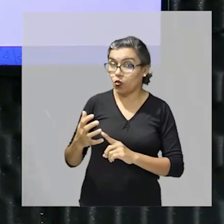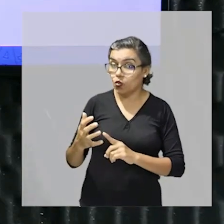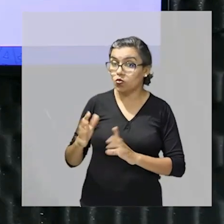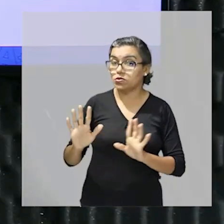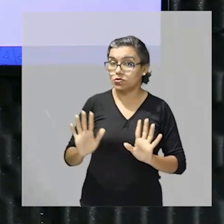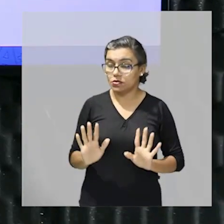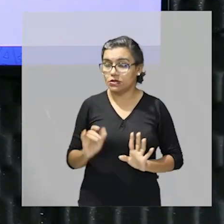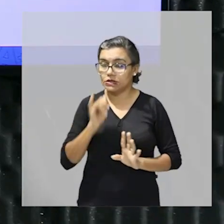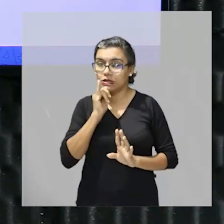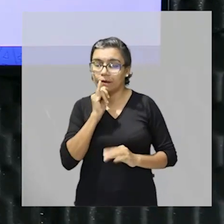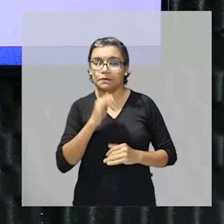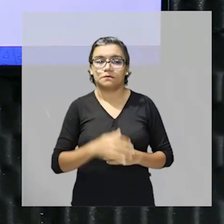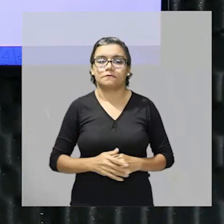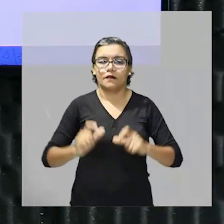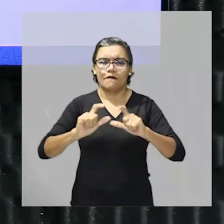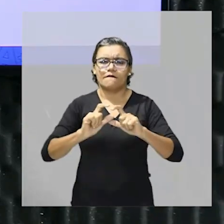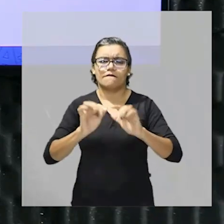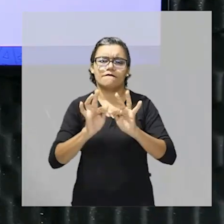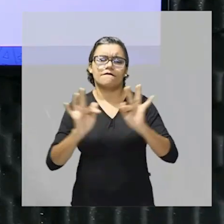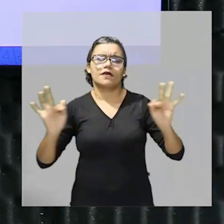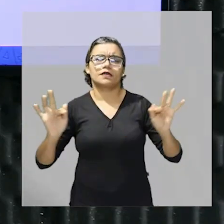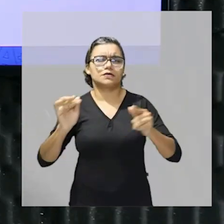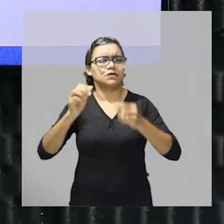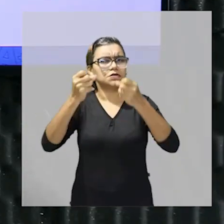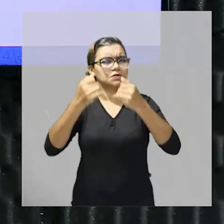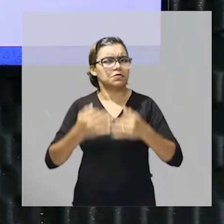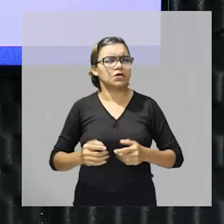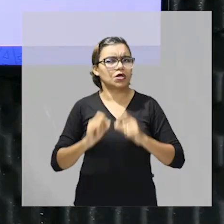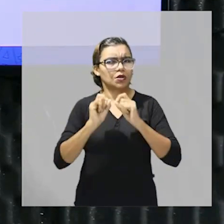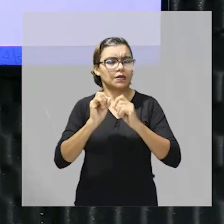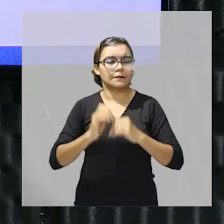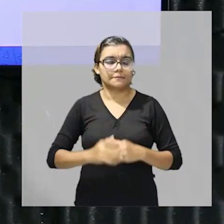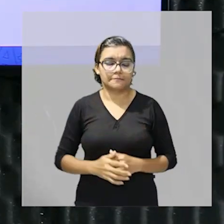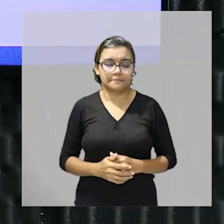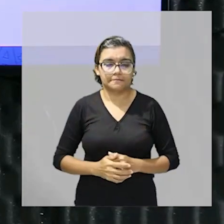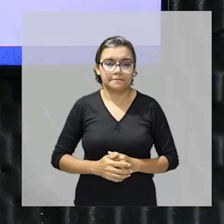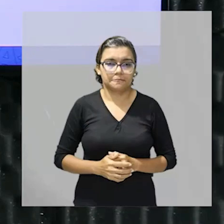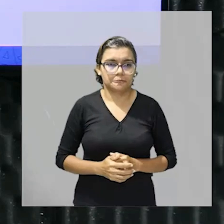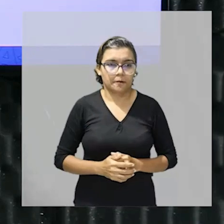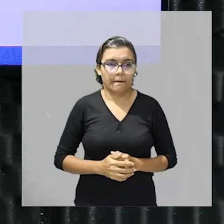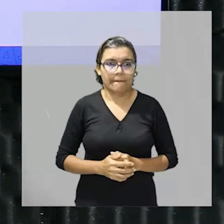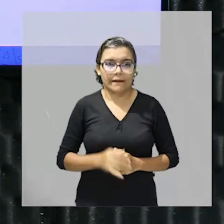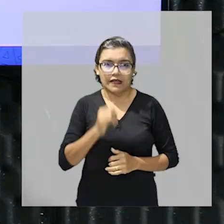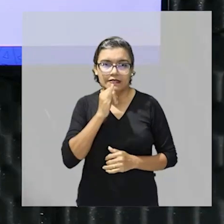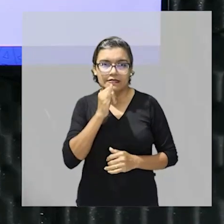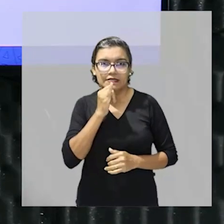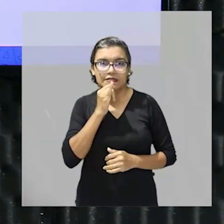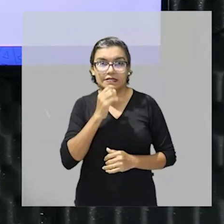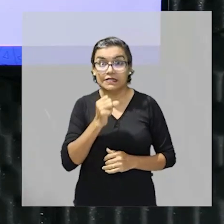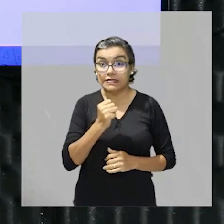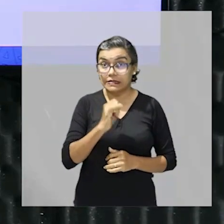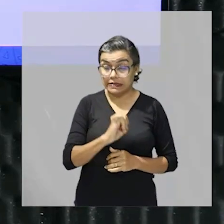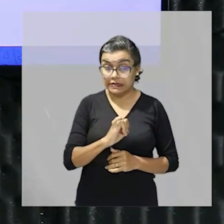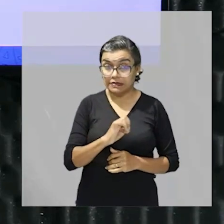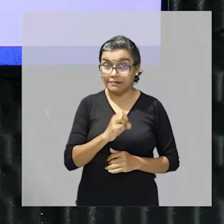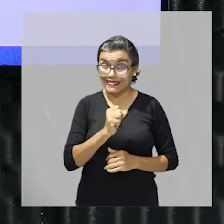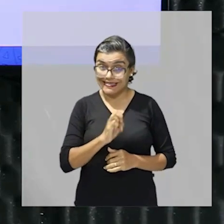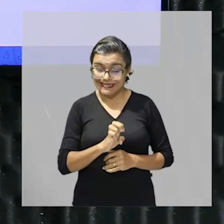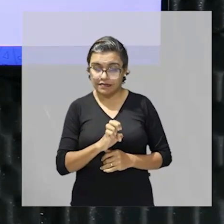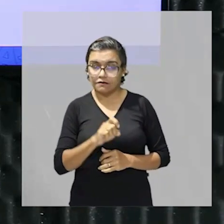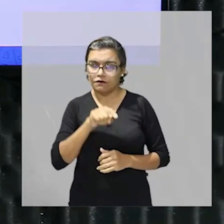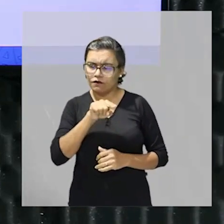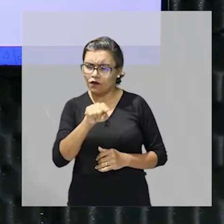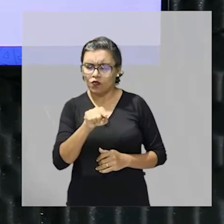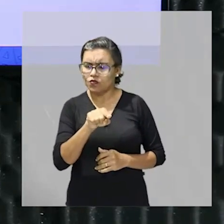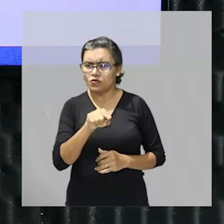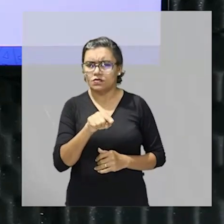a frase diz, se você não, olha o can't aqui com negação, se você não pode